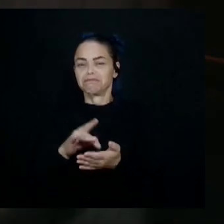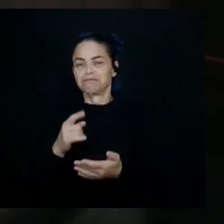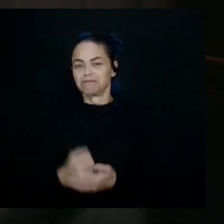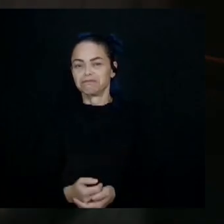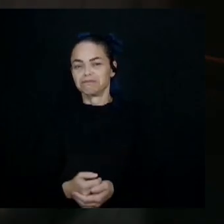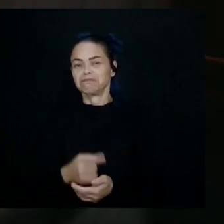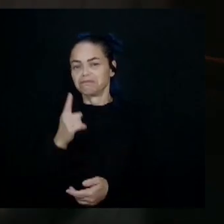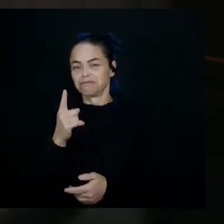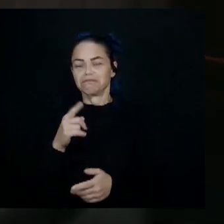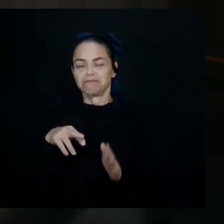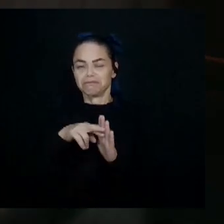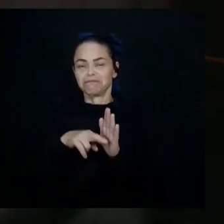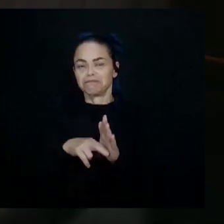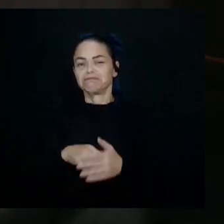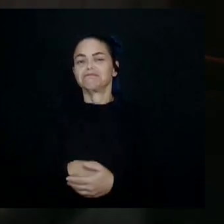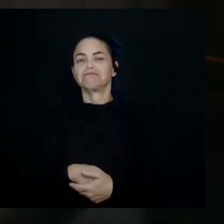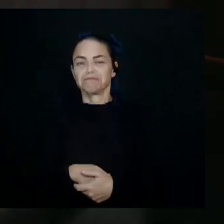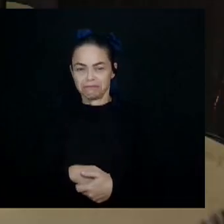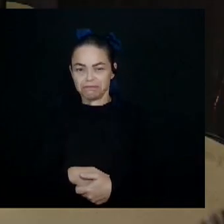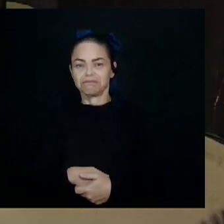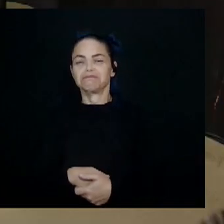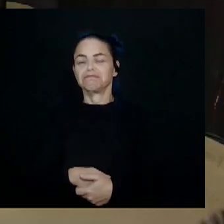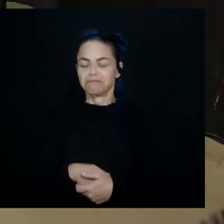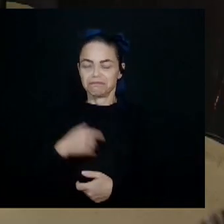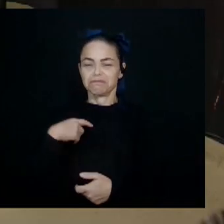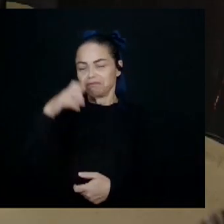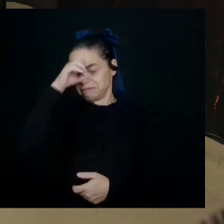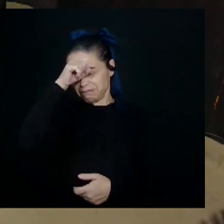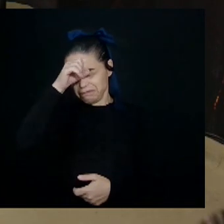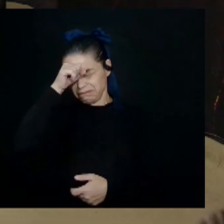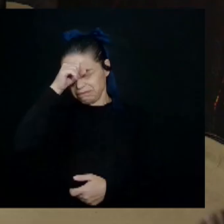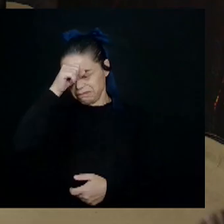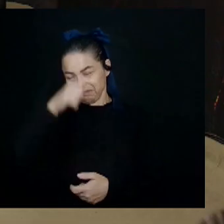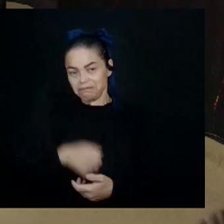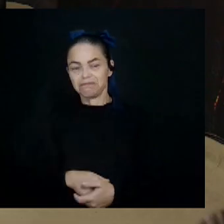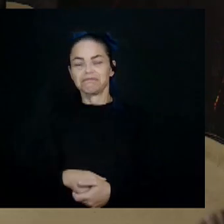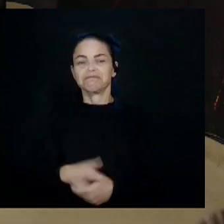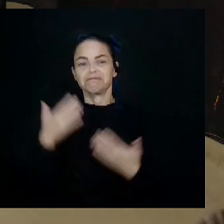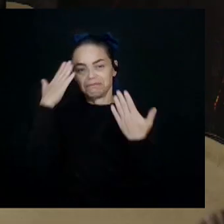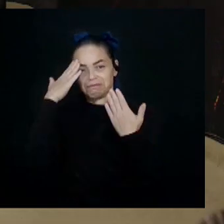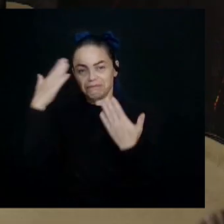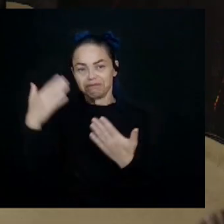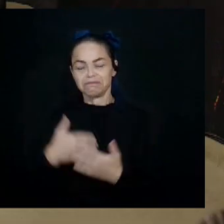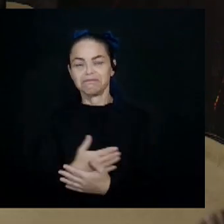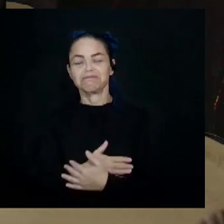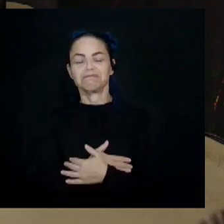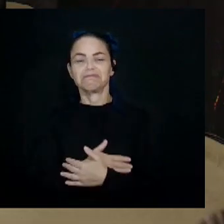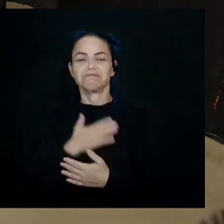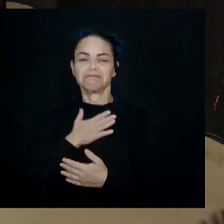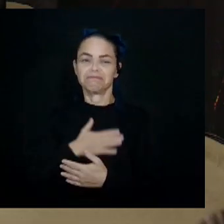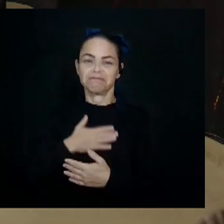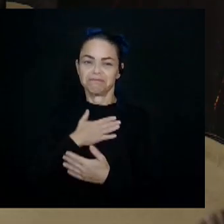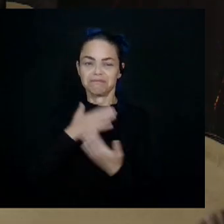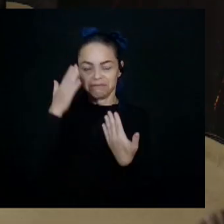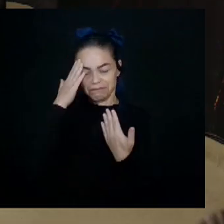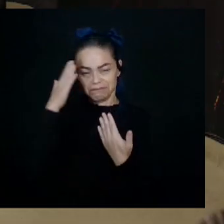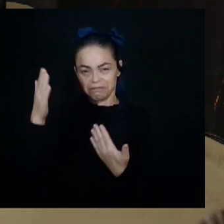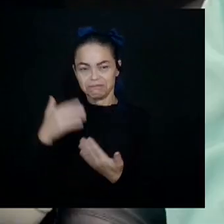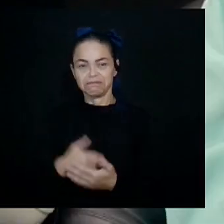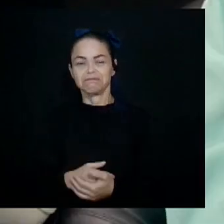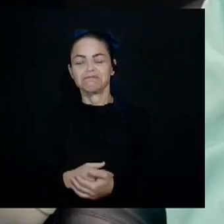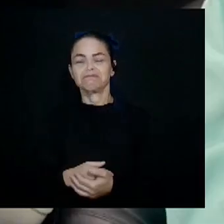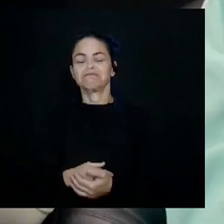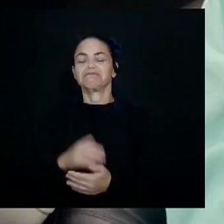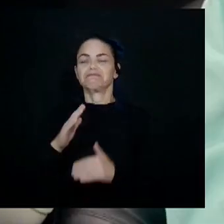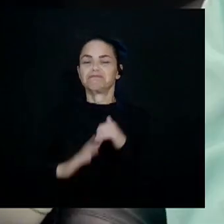só, de muitos. Fernanda, muito obrigada. Para mim é muito gratificante como